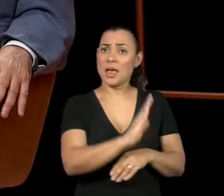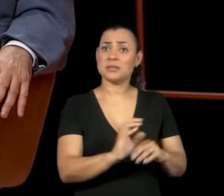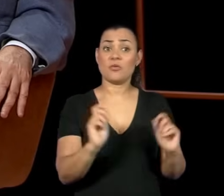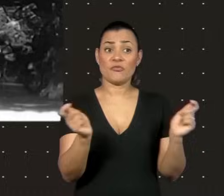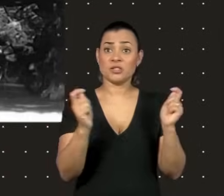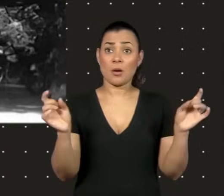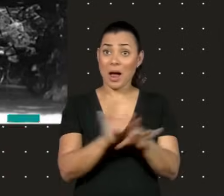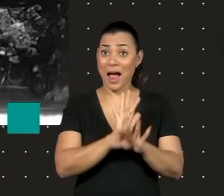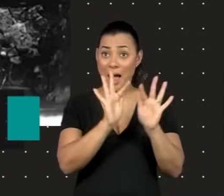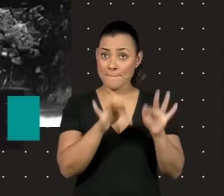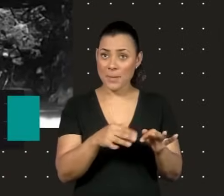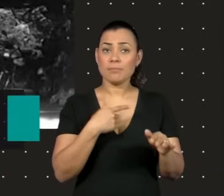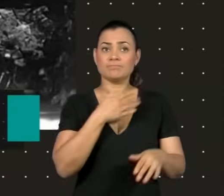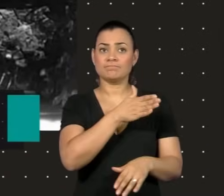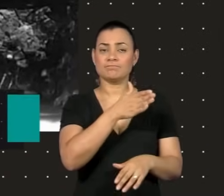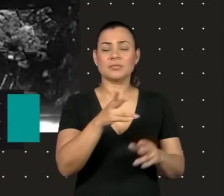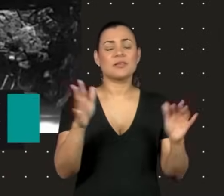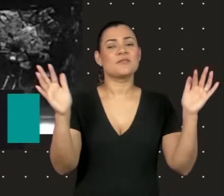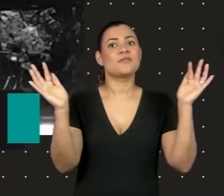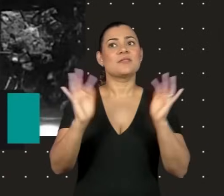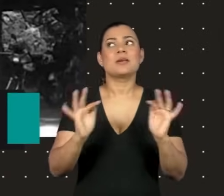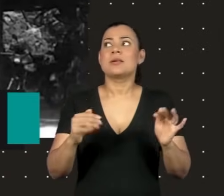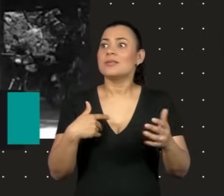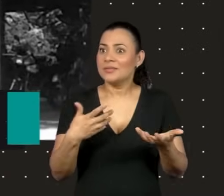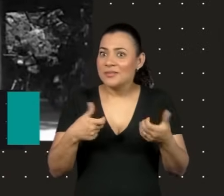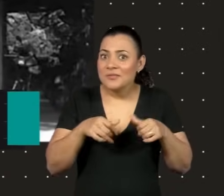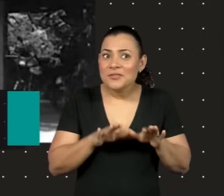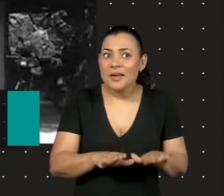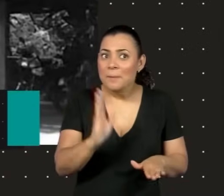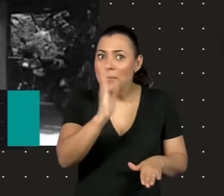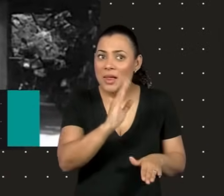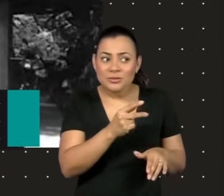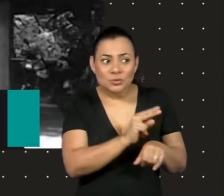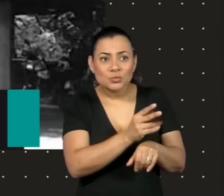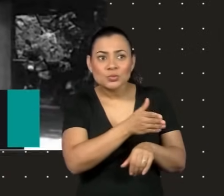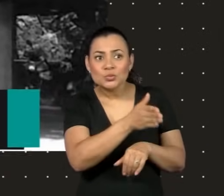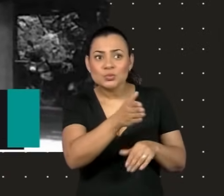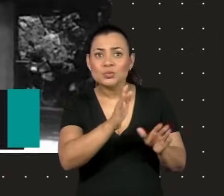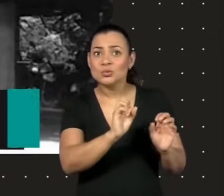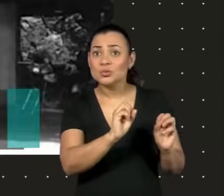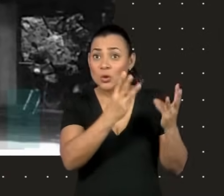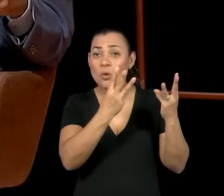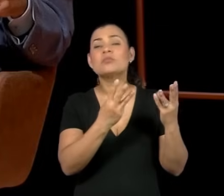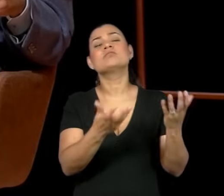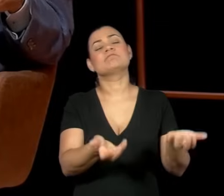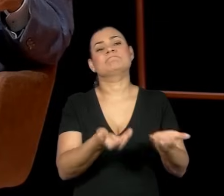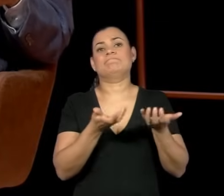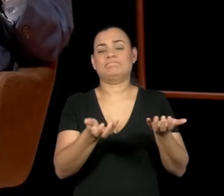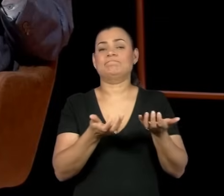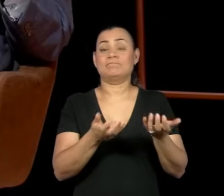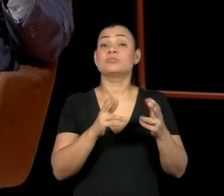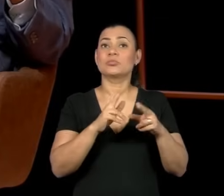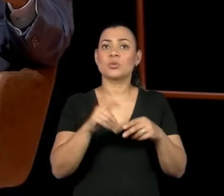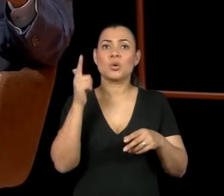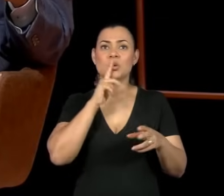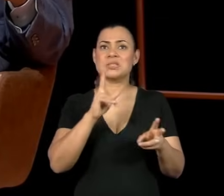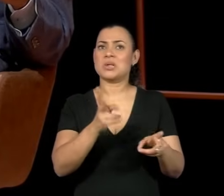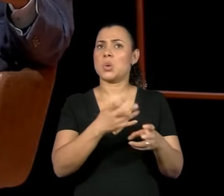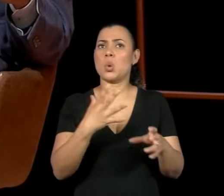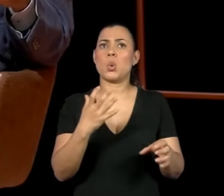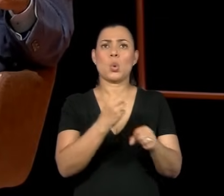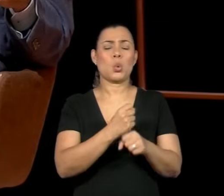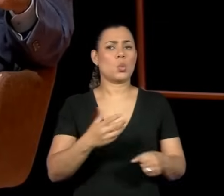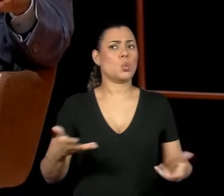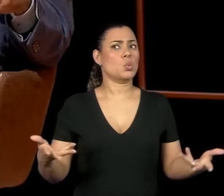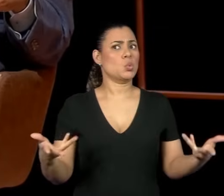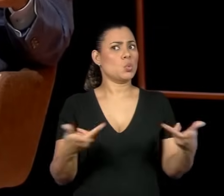festival. O Harmonia ficou tão feliz com o show, teve um lucro exorbitante,